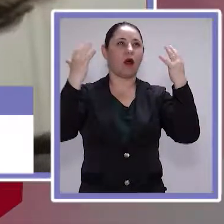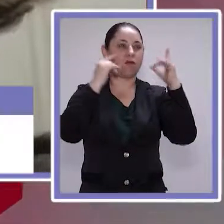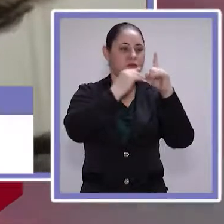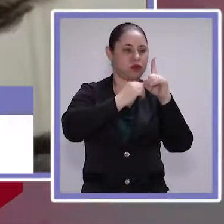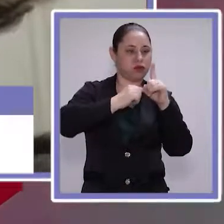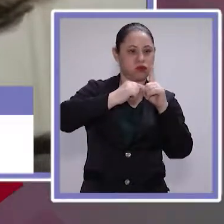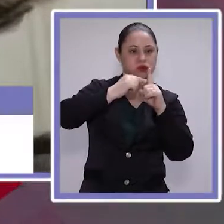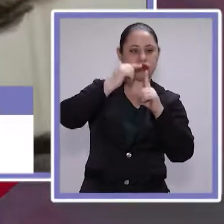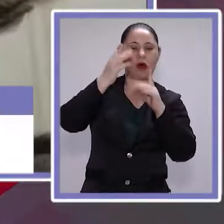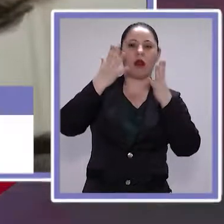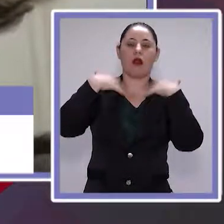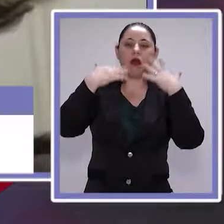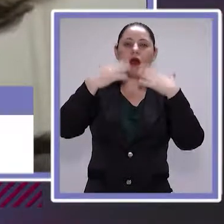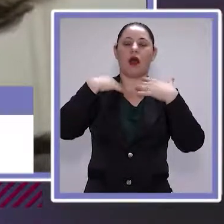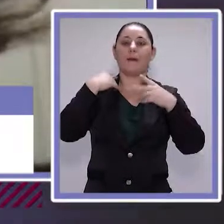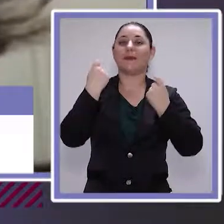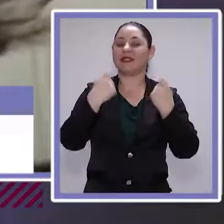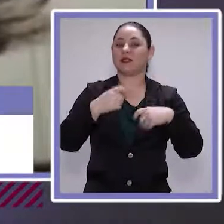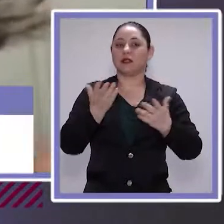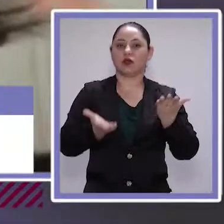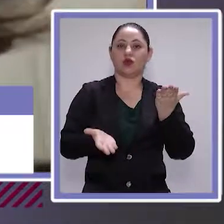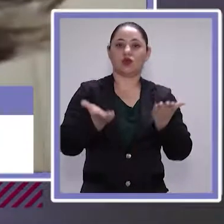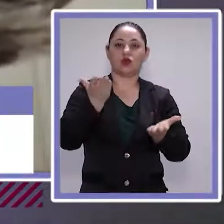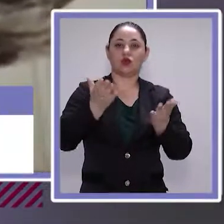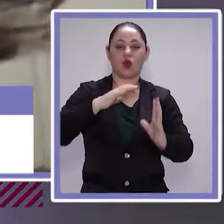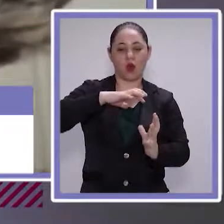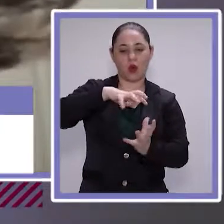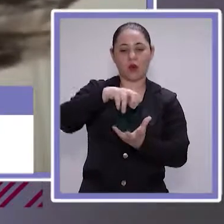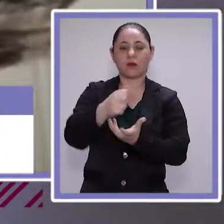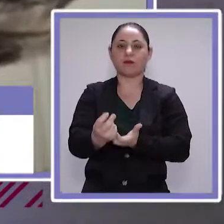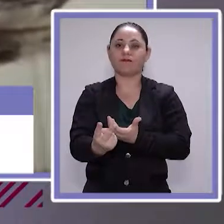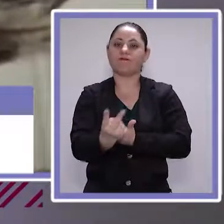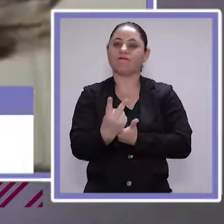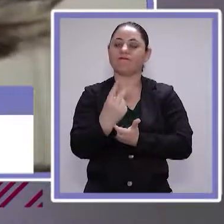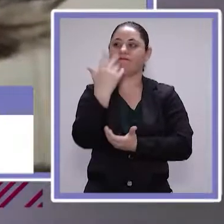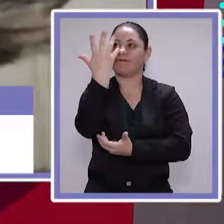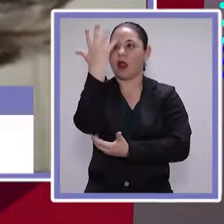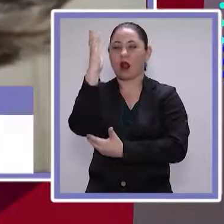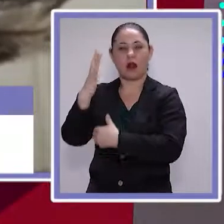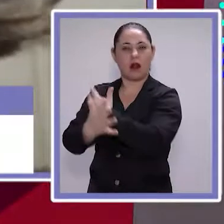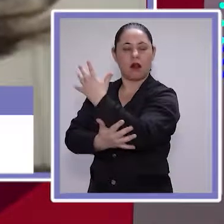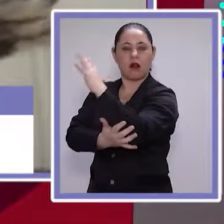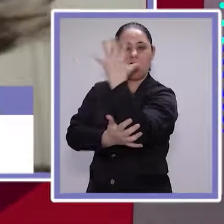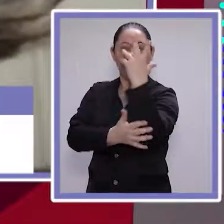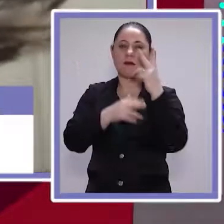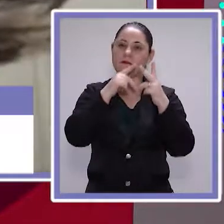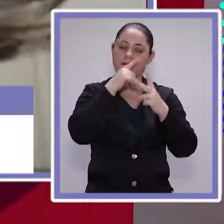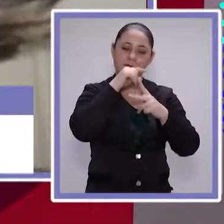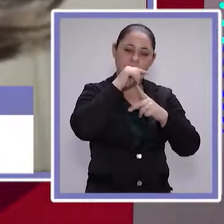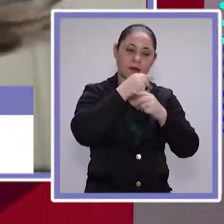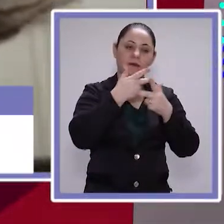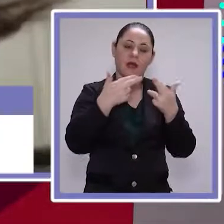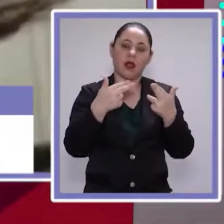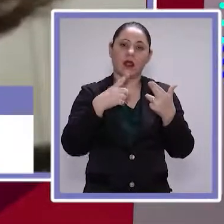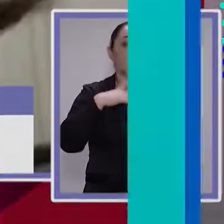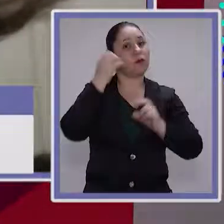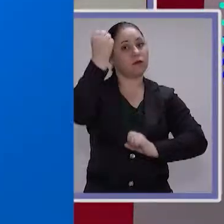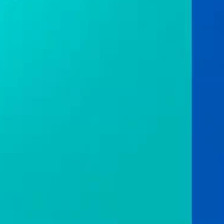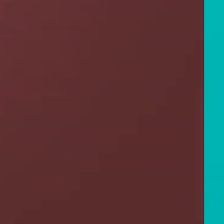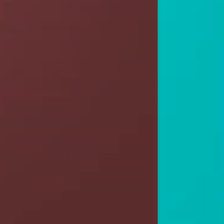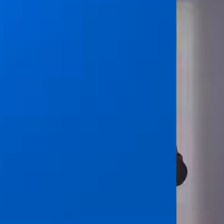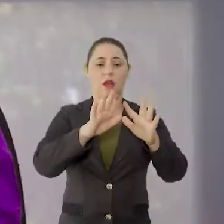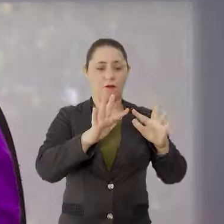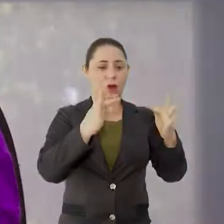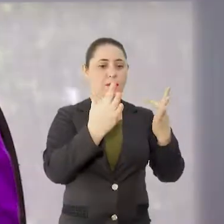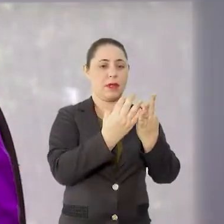você fala sobre extração, desenvolvimento, abrir economia, precisamos explorar, automaticamente isso vai ser cobrado